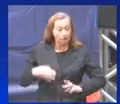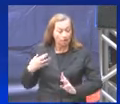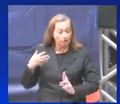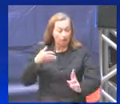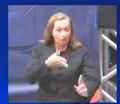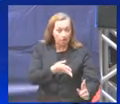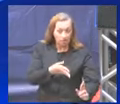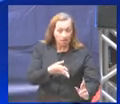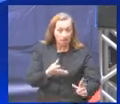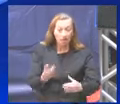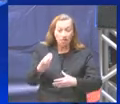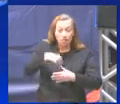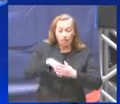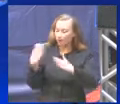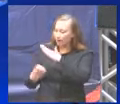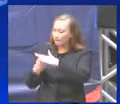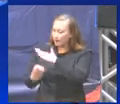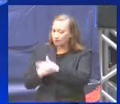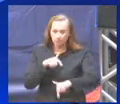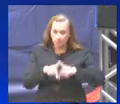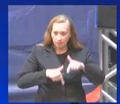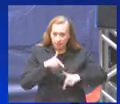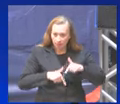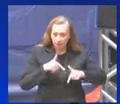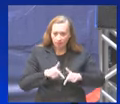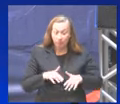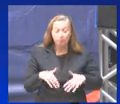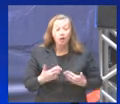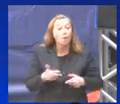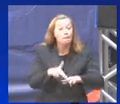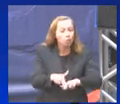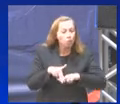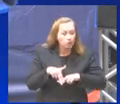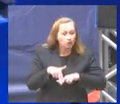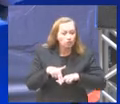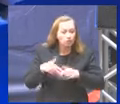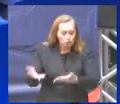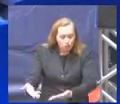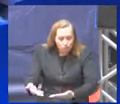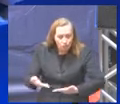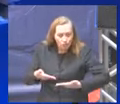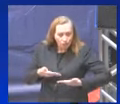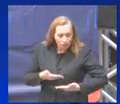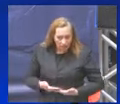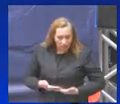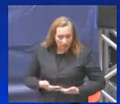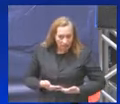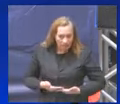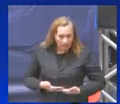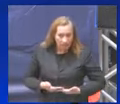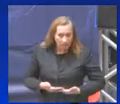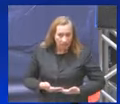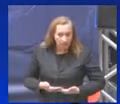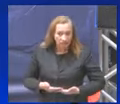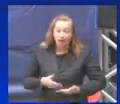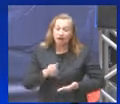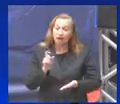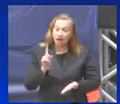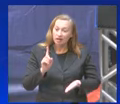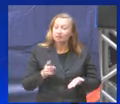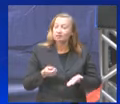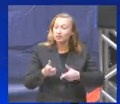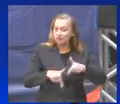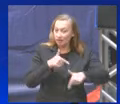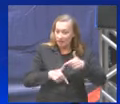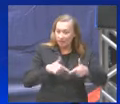dentro das empresas onde ela trabalhava. E aí, por isso, ela foi convidada a ser CLT, que era um sonho no